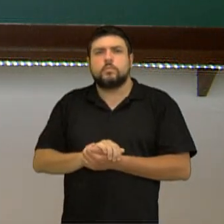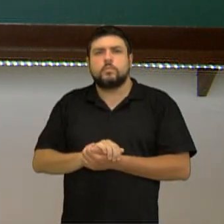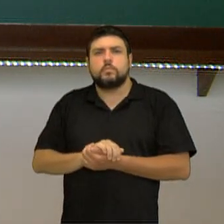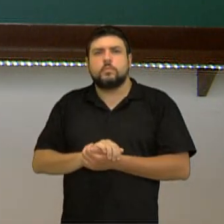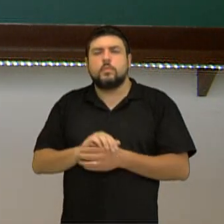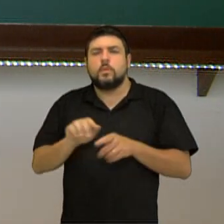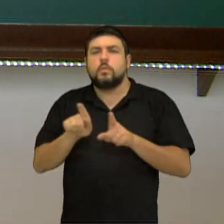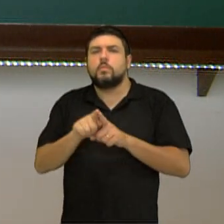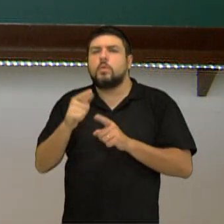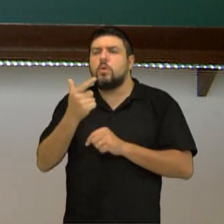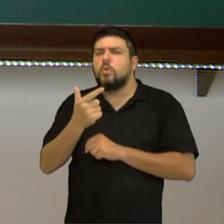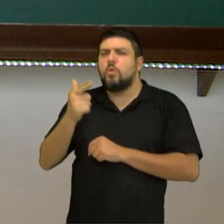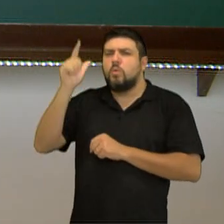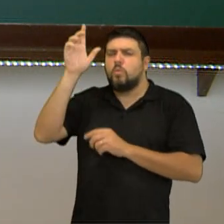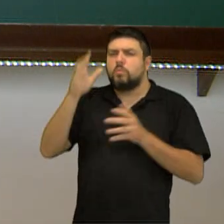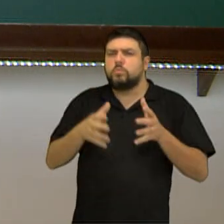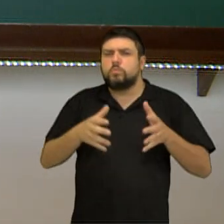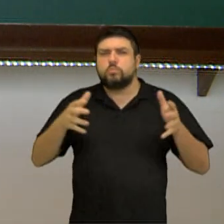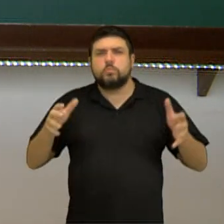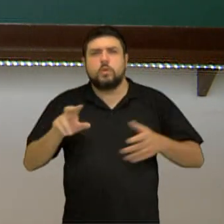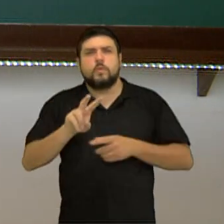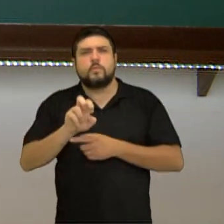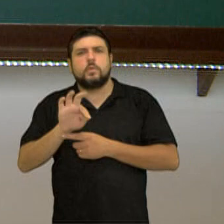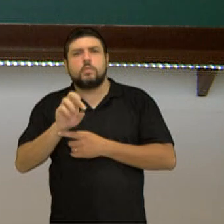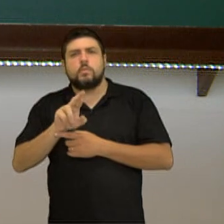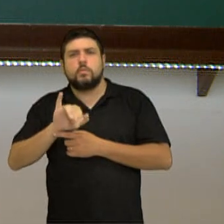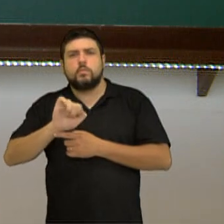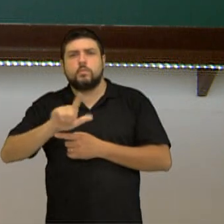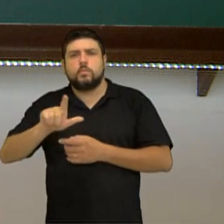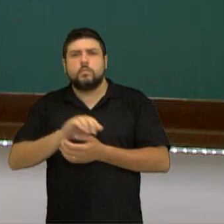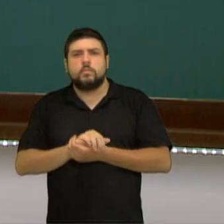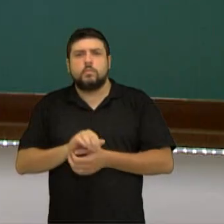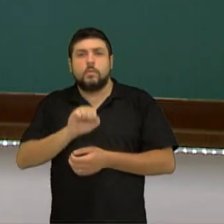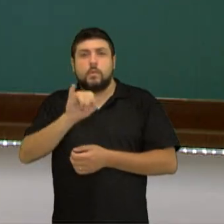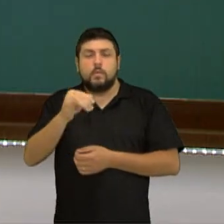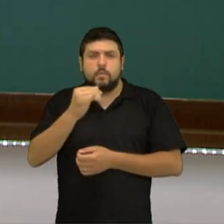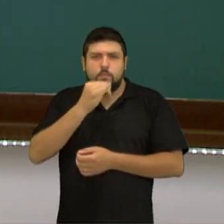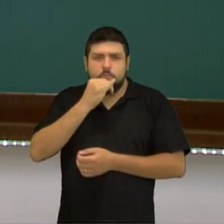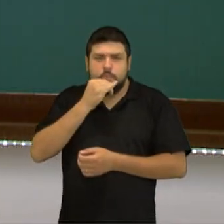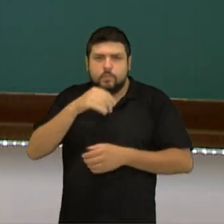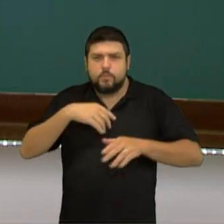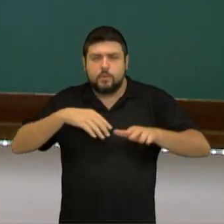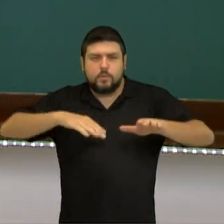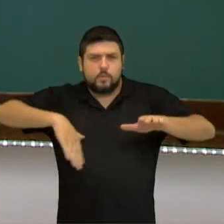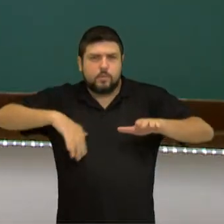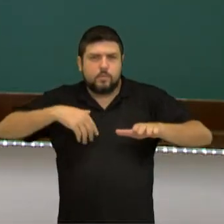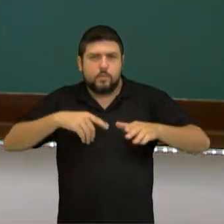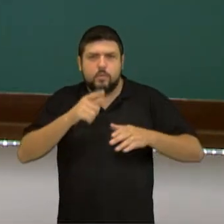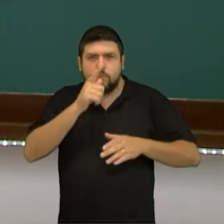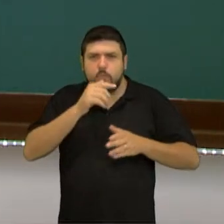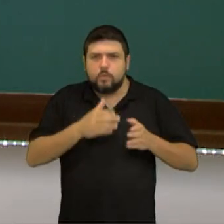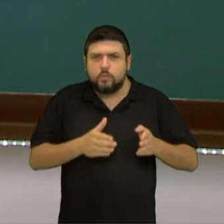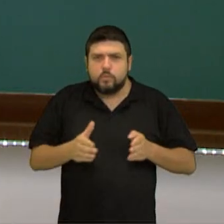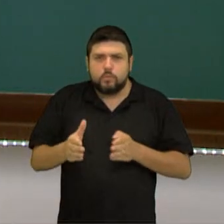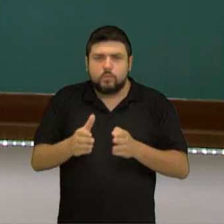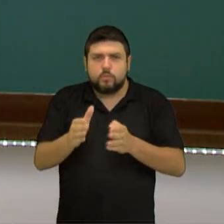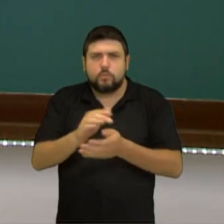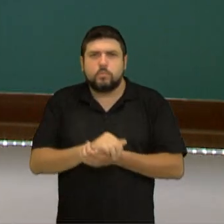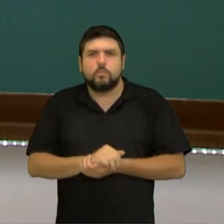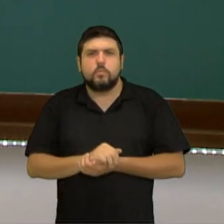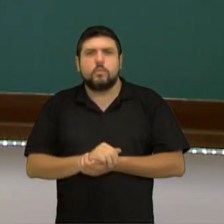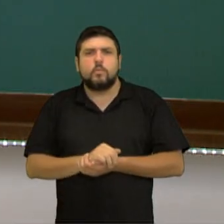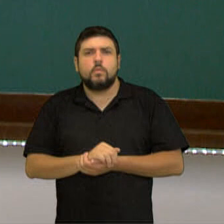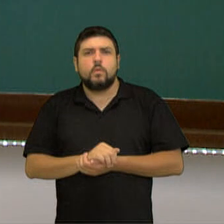grandeza vetorial aqui para vocês poderem ter ideia. Se você estiver, por exemplo, nadando, certo, no rio, se você for observar,